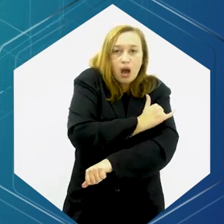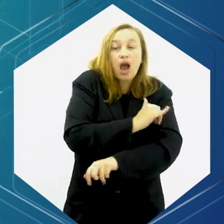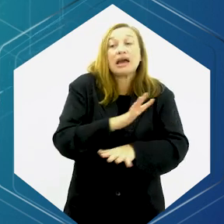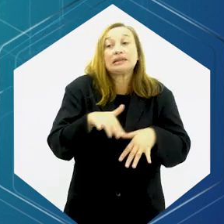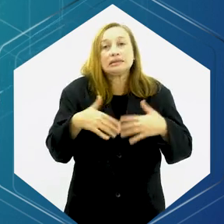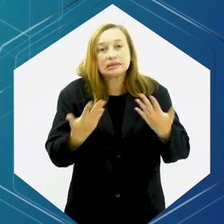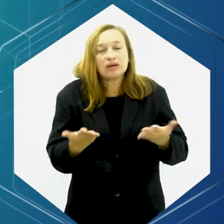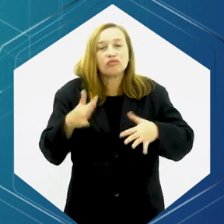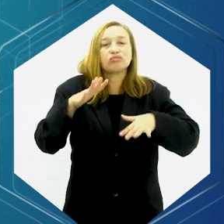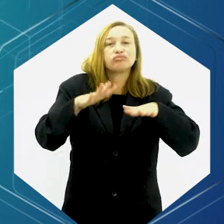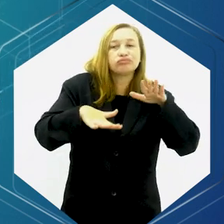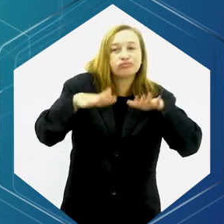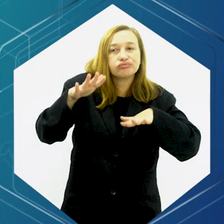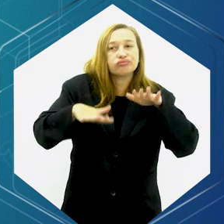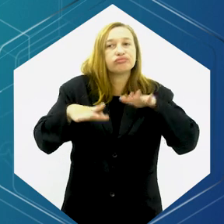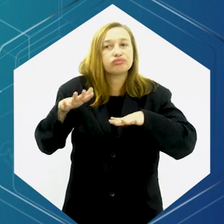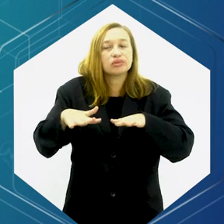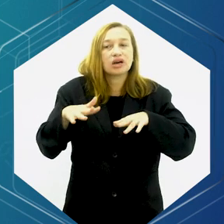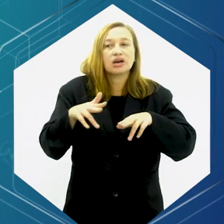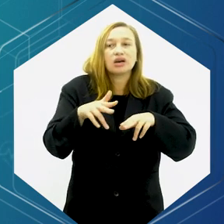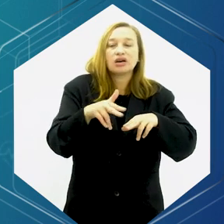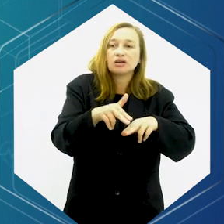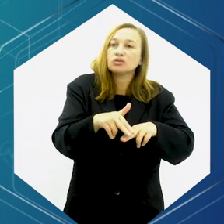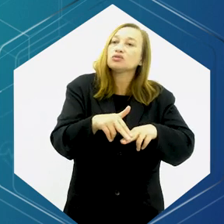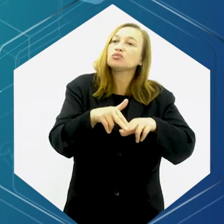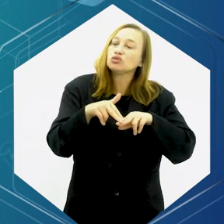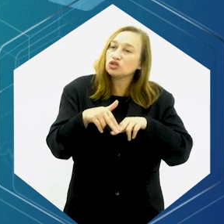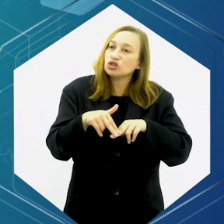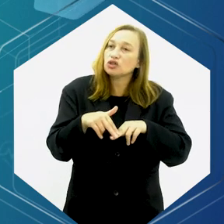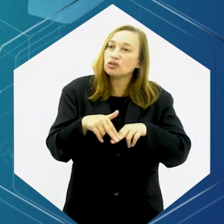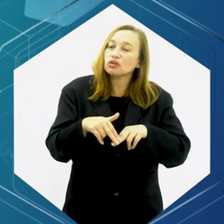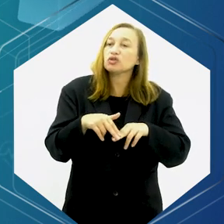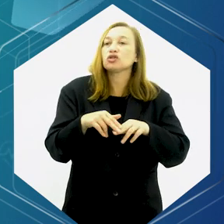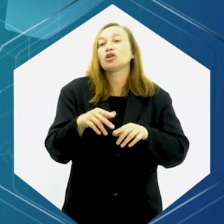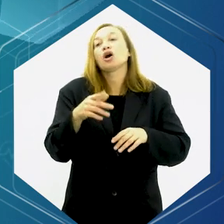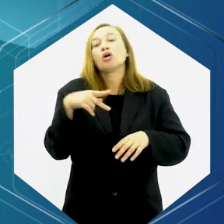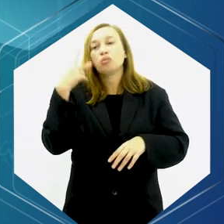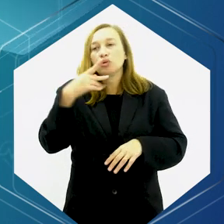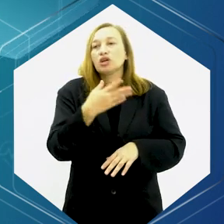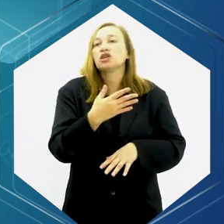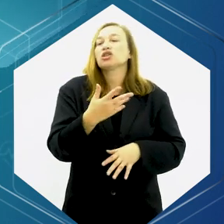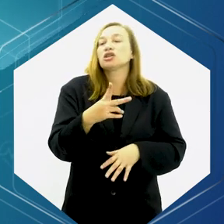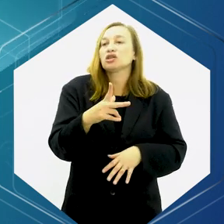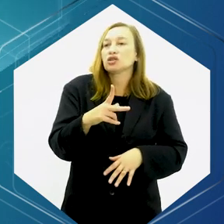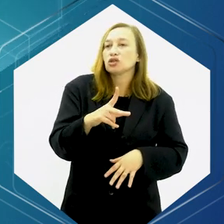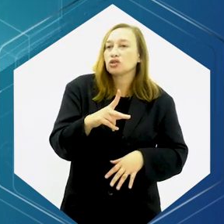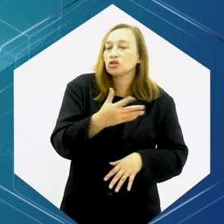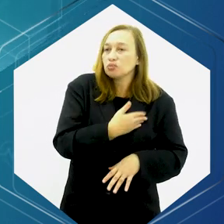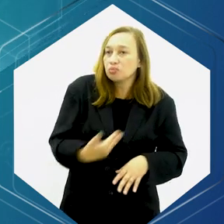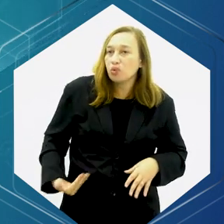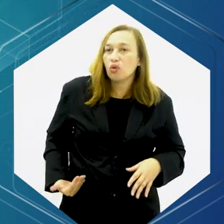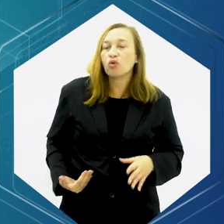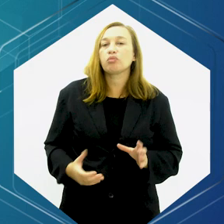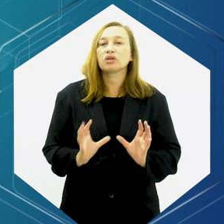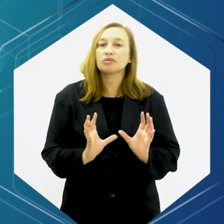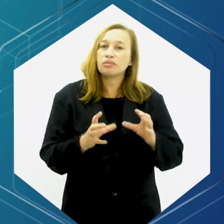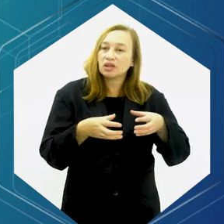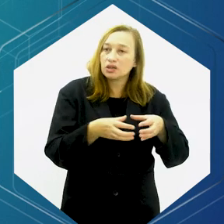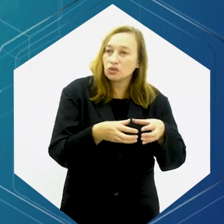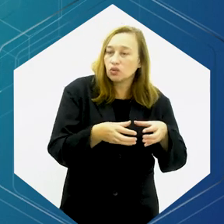de de peso né então há várias janelas sanitárias onde as políticas públicas